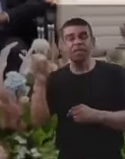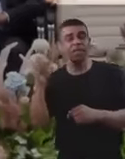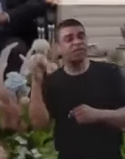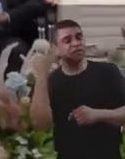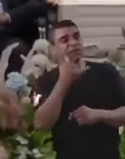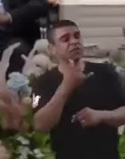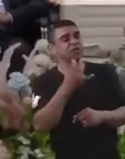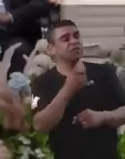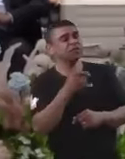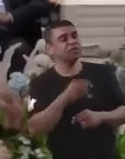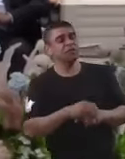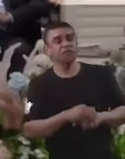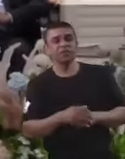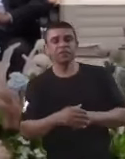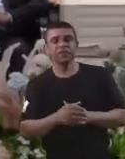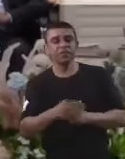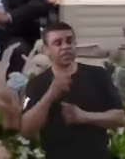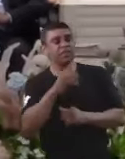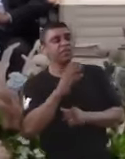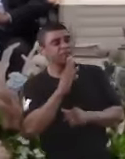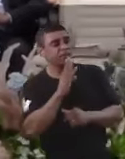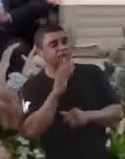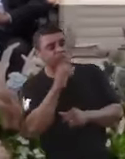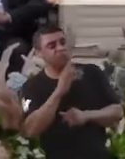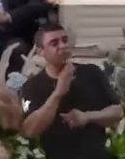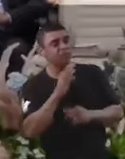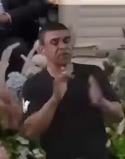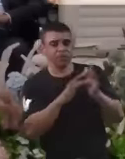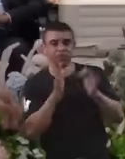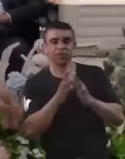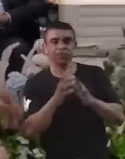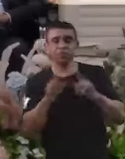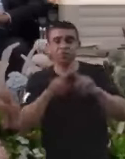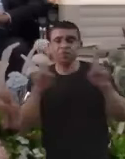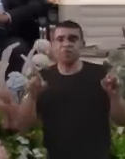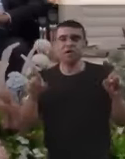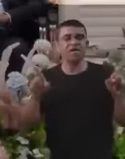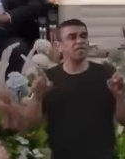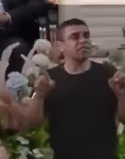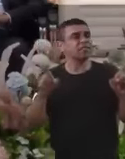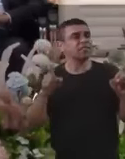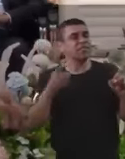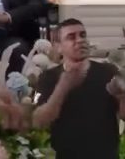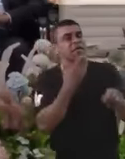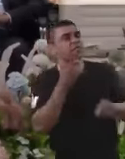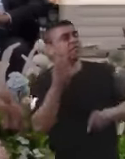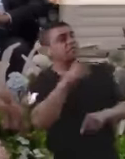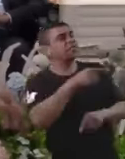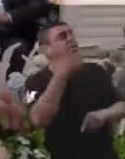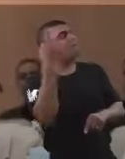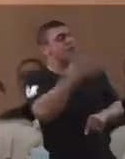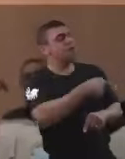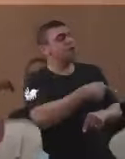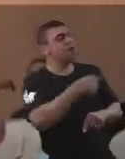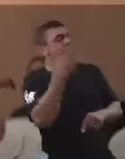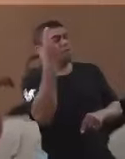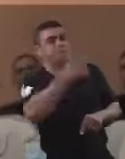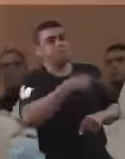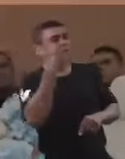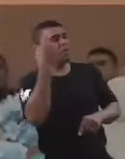culto, mas eu decreto. Abra a boca e decrete. Abra a boca